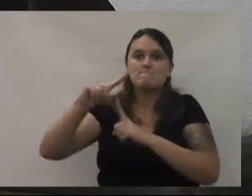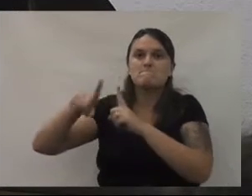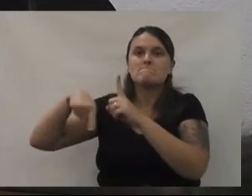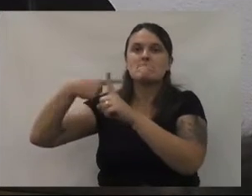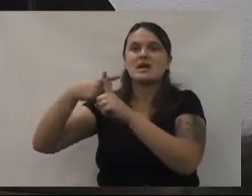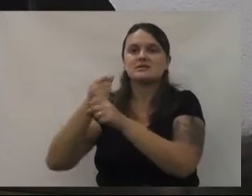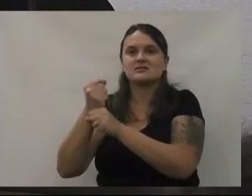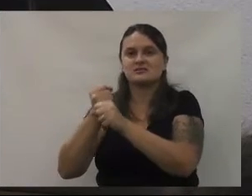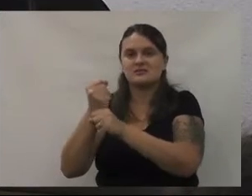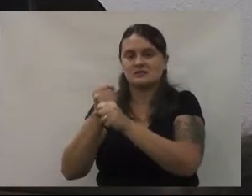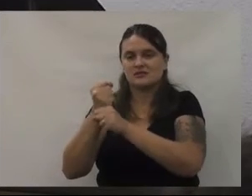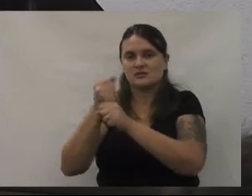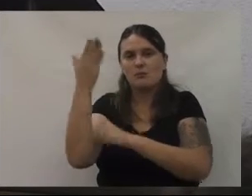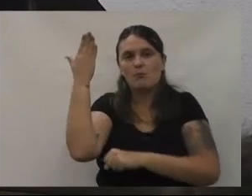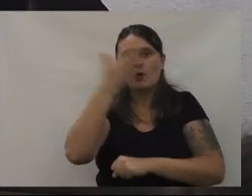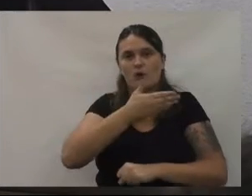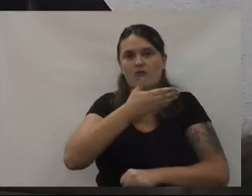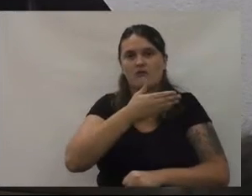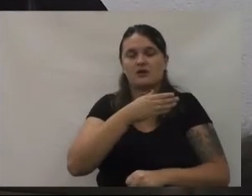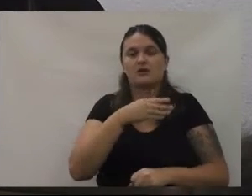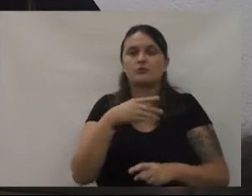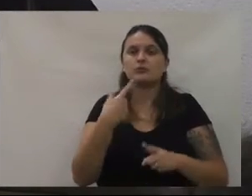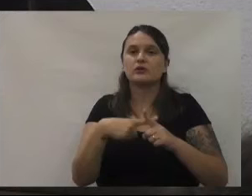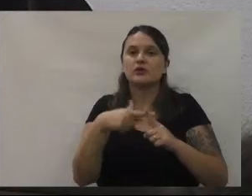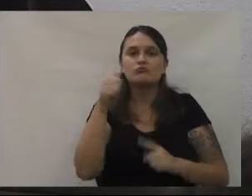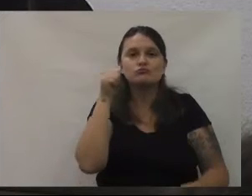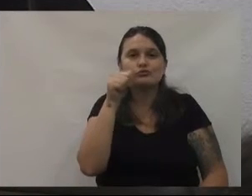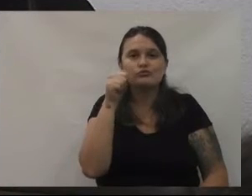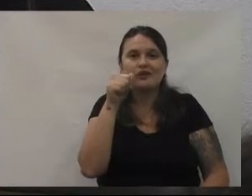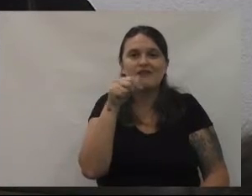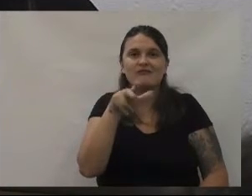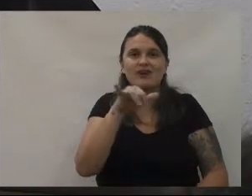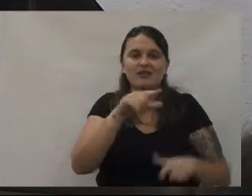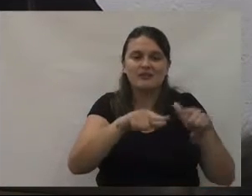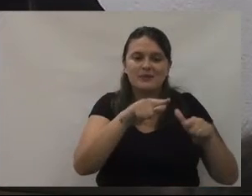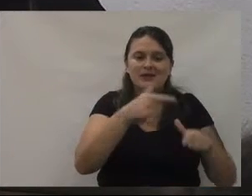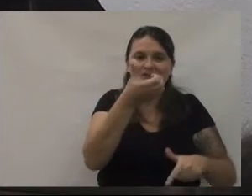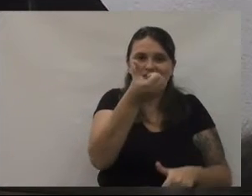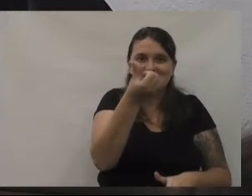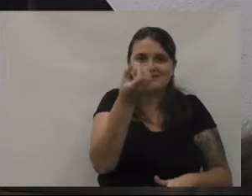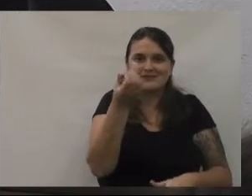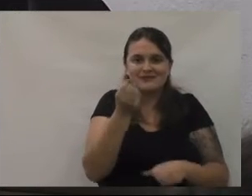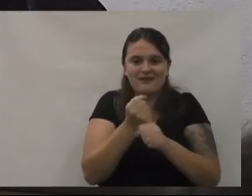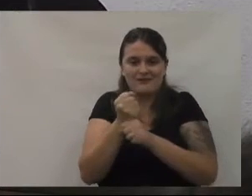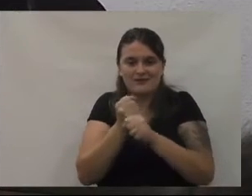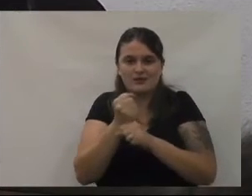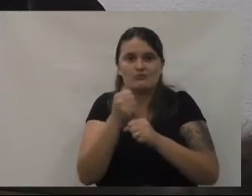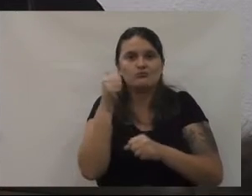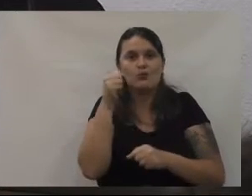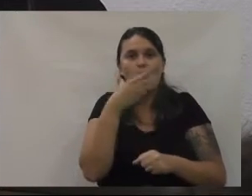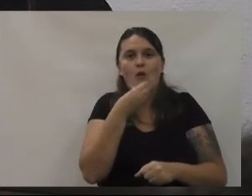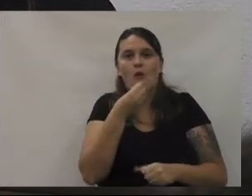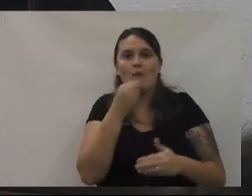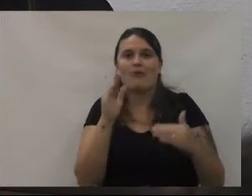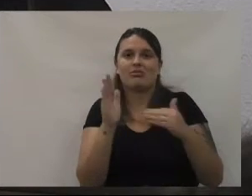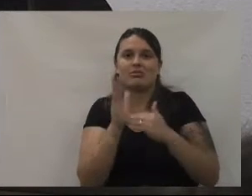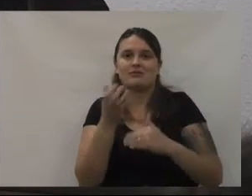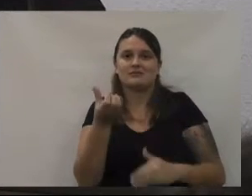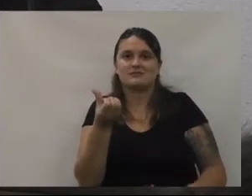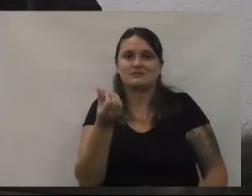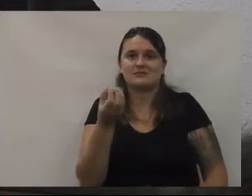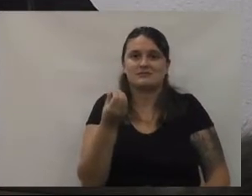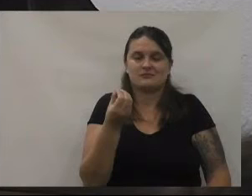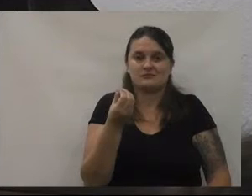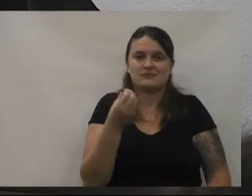porquê, mas quem fica no prejuízo é a mulher. A mulher vai para 60 anos, o homem permanece com 60, mas aumento ainda